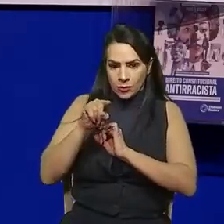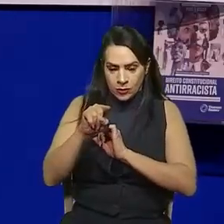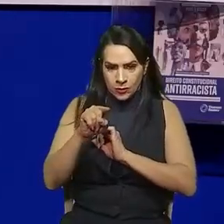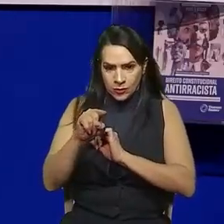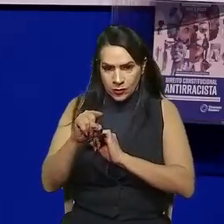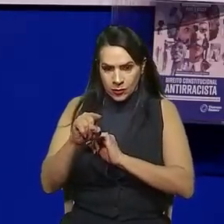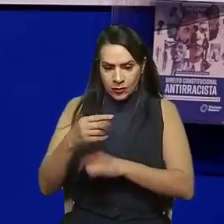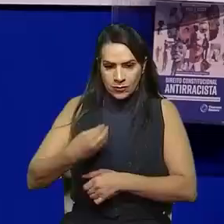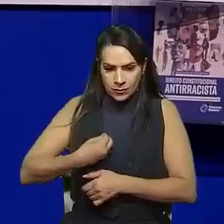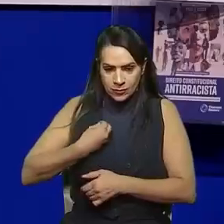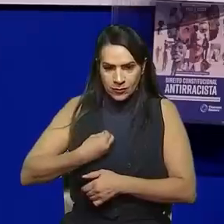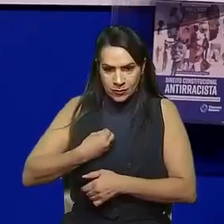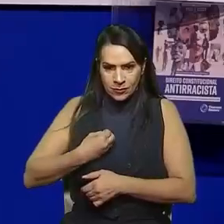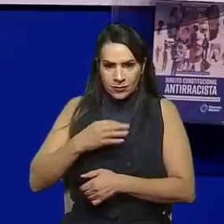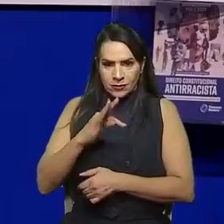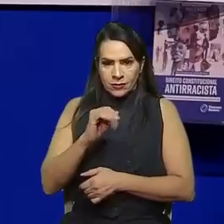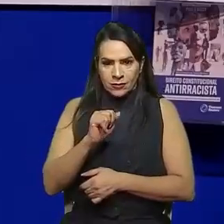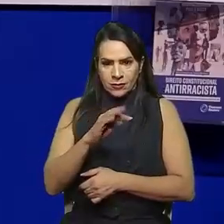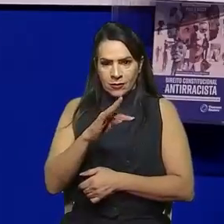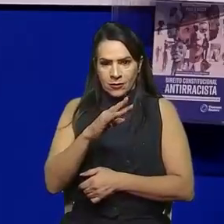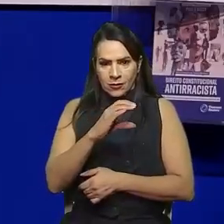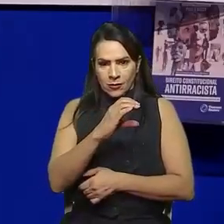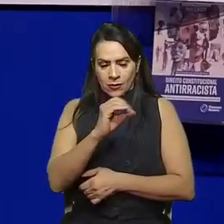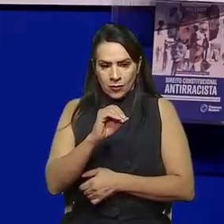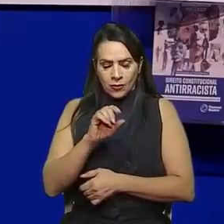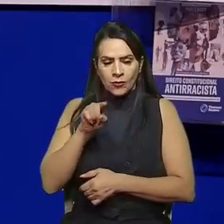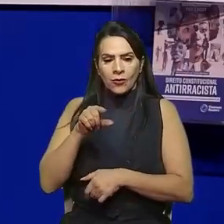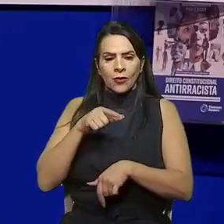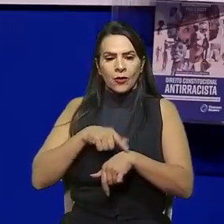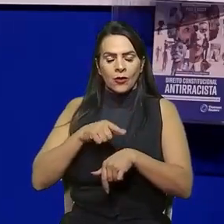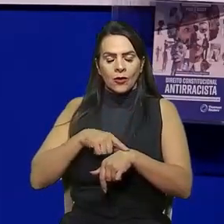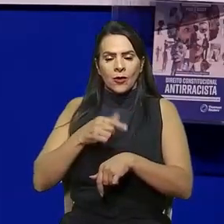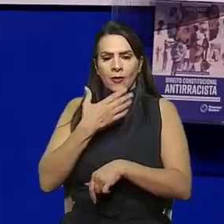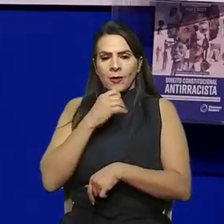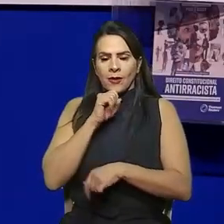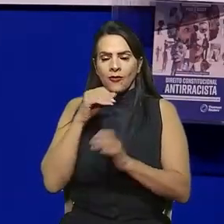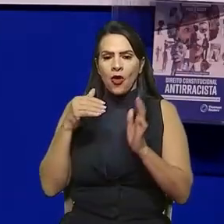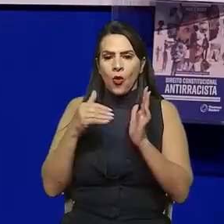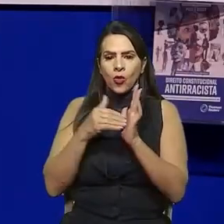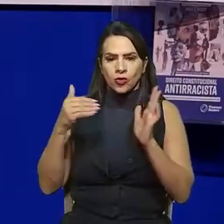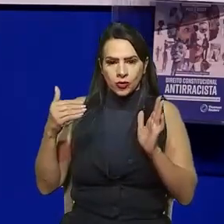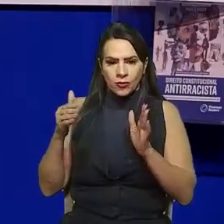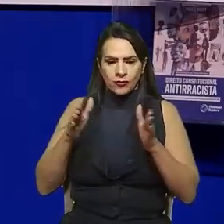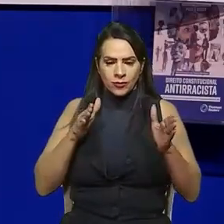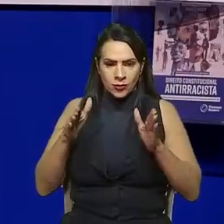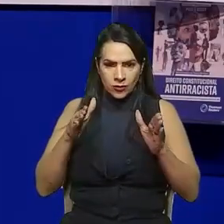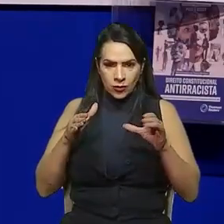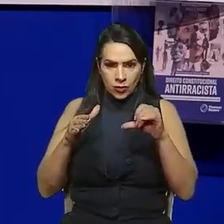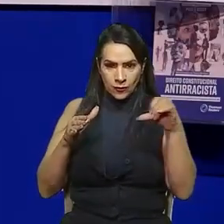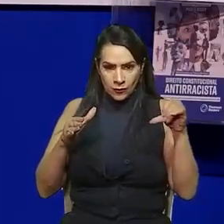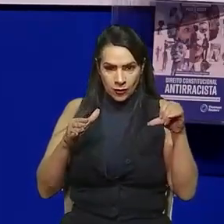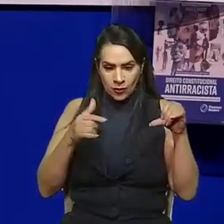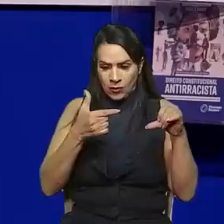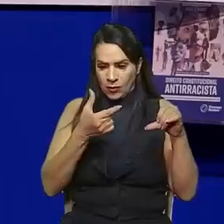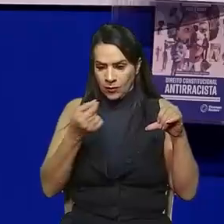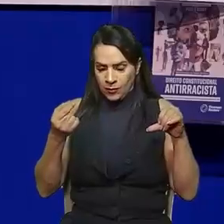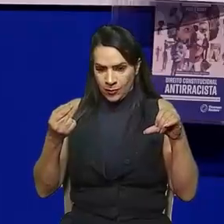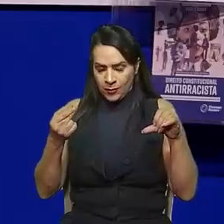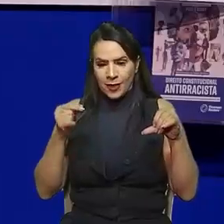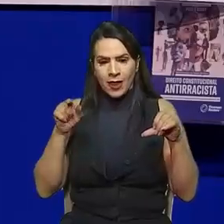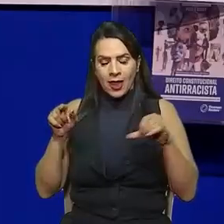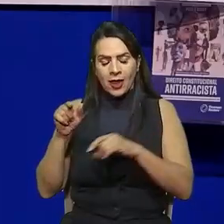presente, teve a ver com isso, foi na passagem de 99 para 2000. Papai morreu em